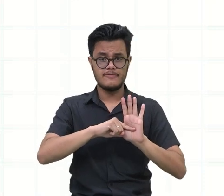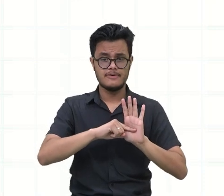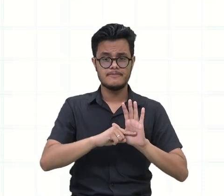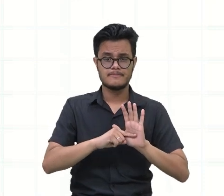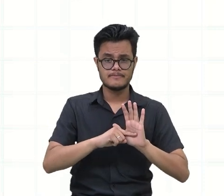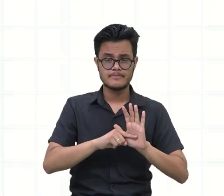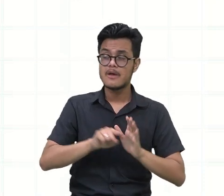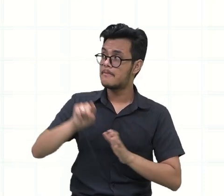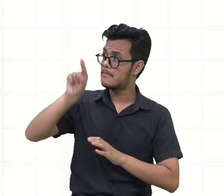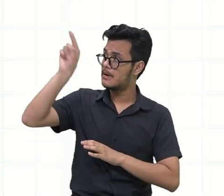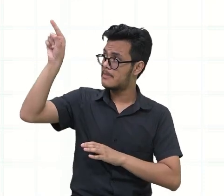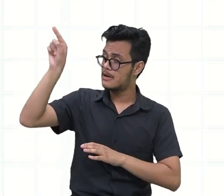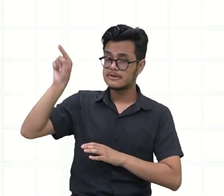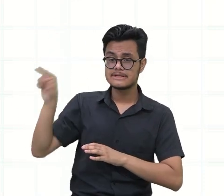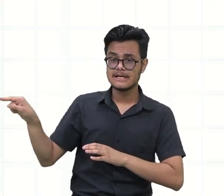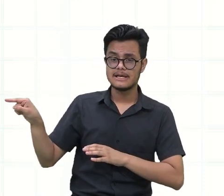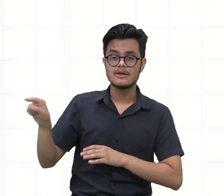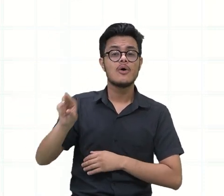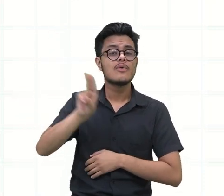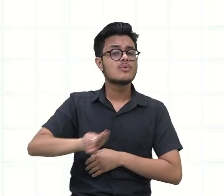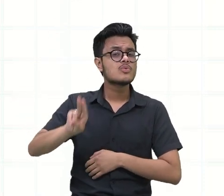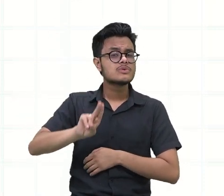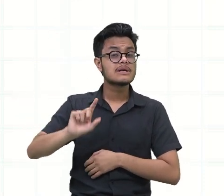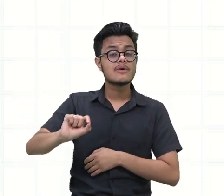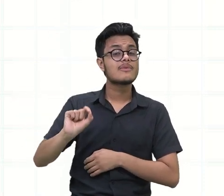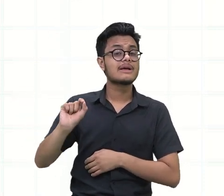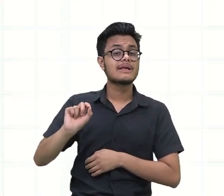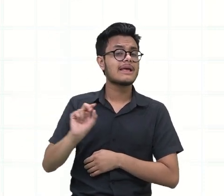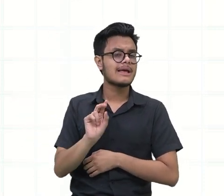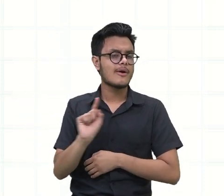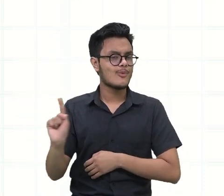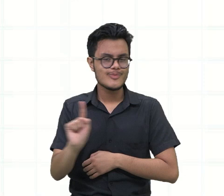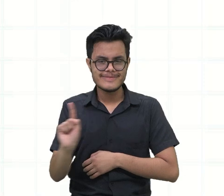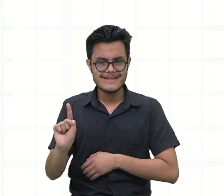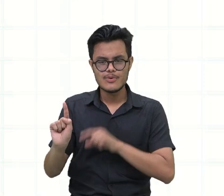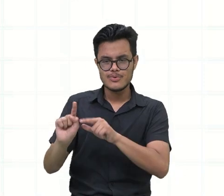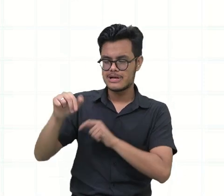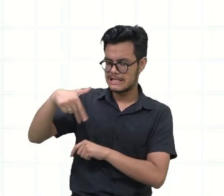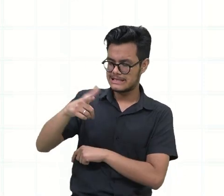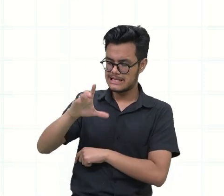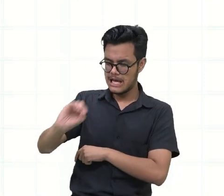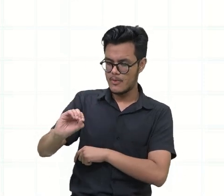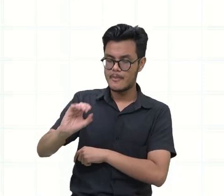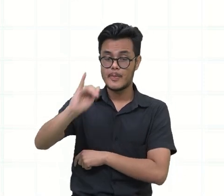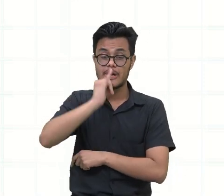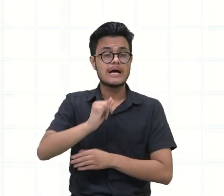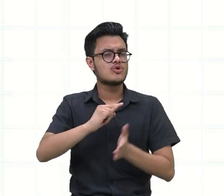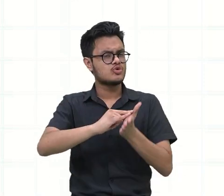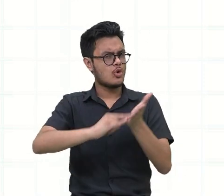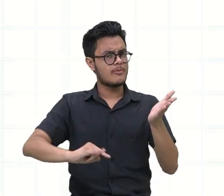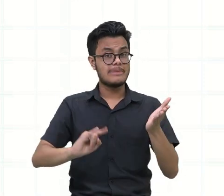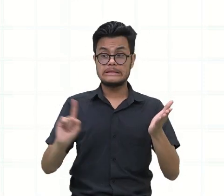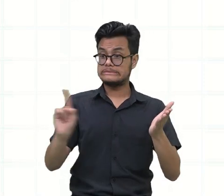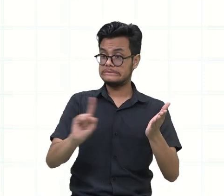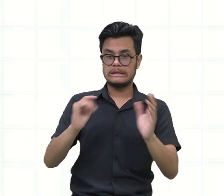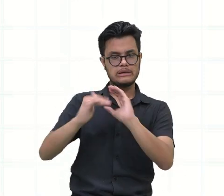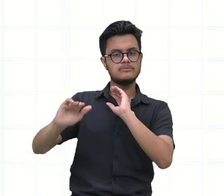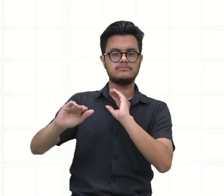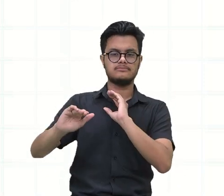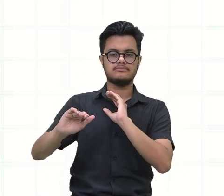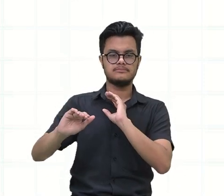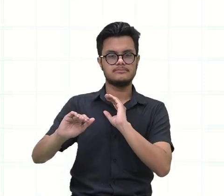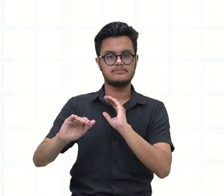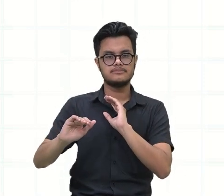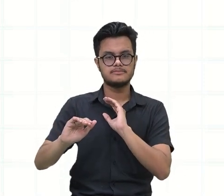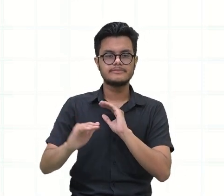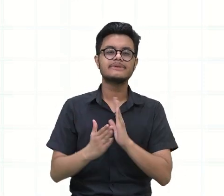utilizando o não, né? O documento não foi enviado. Então, observe que a negação